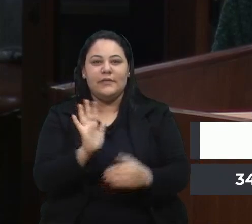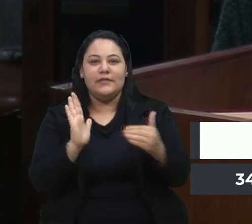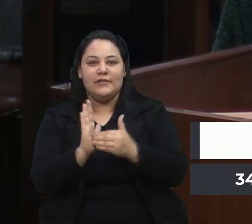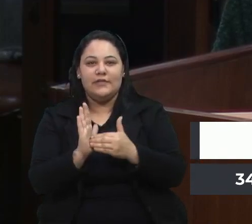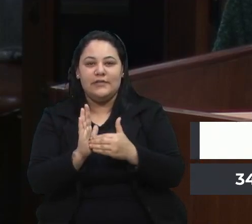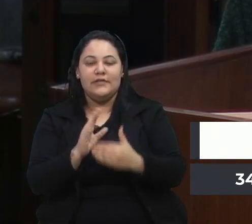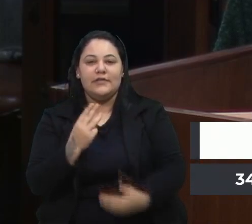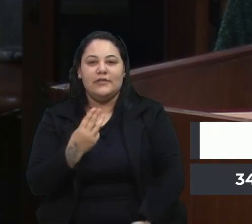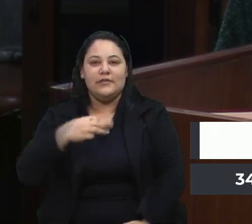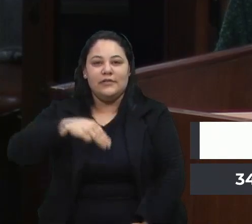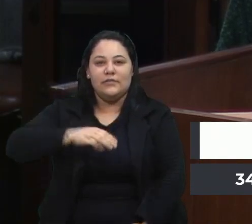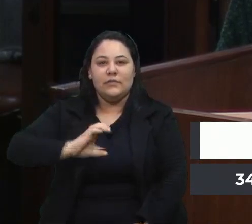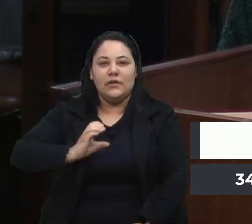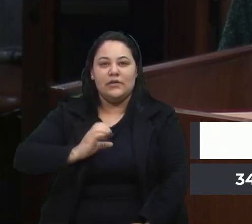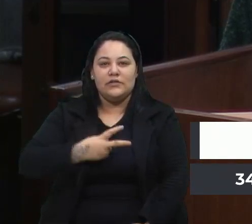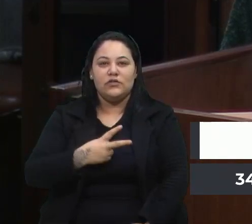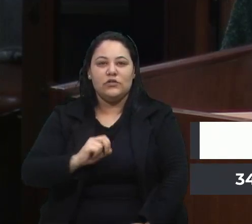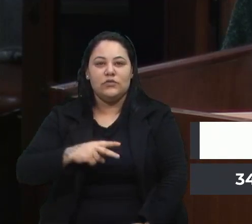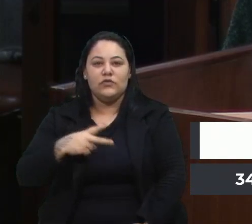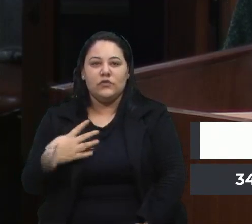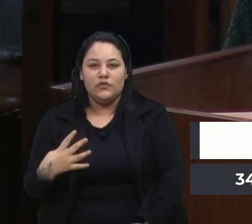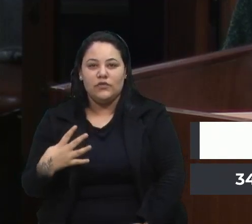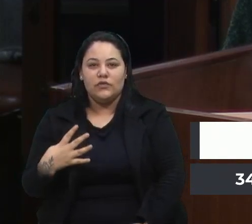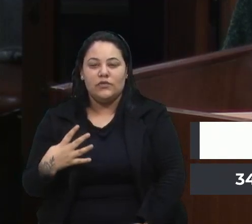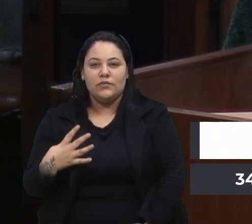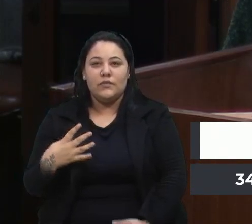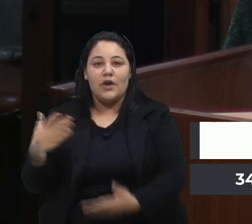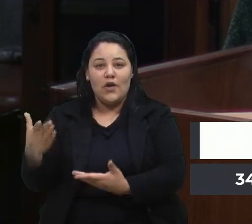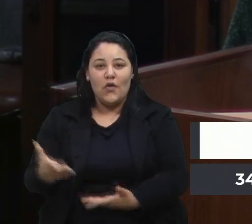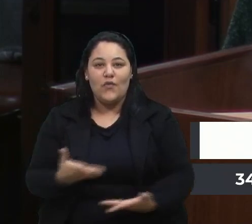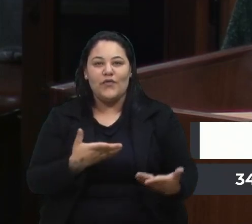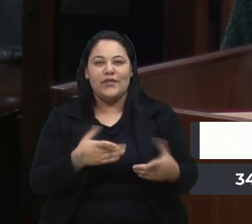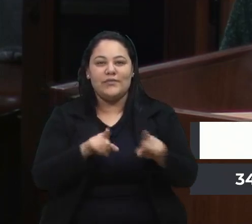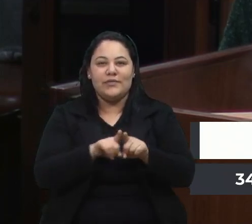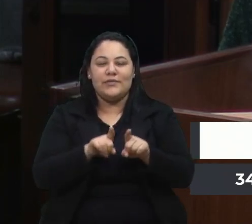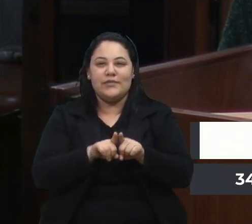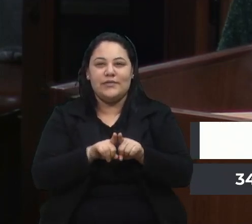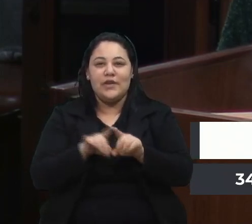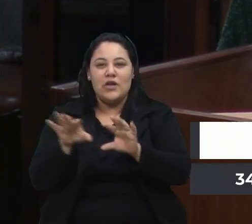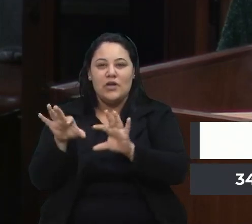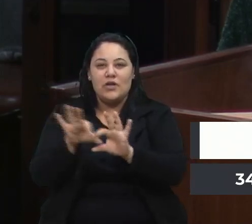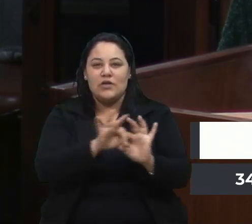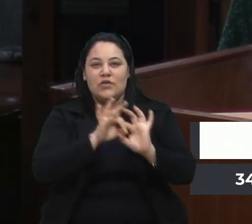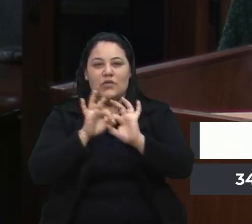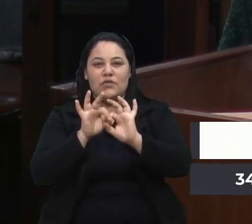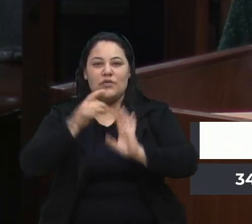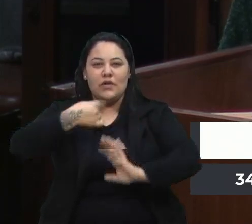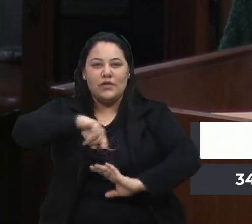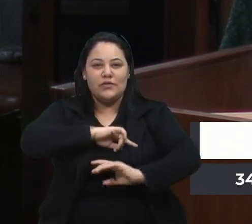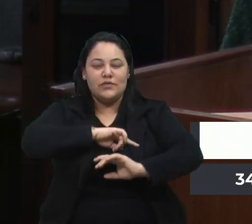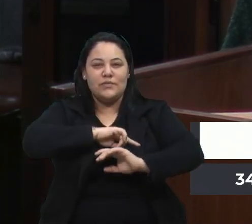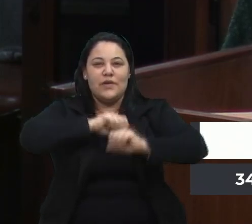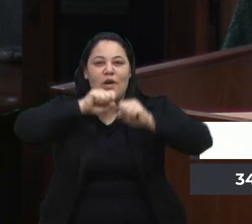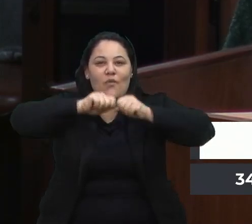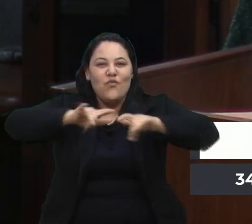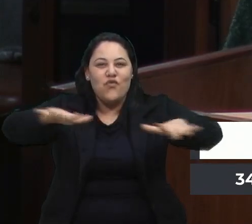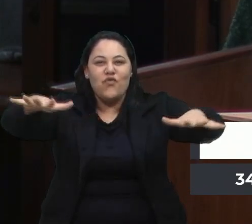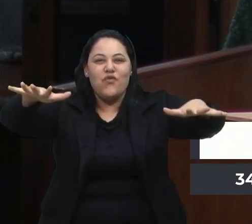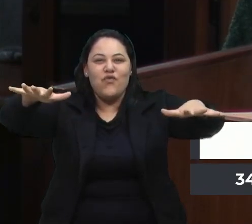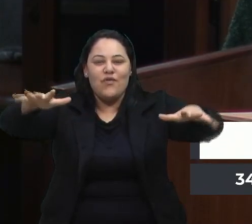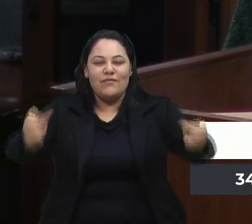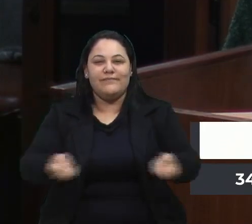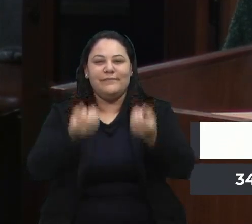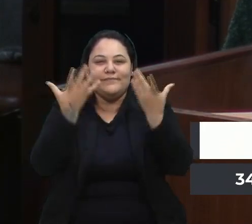3 de março de 2024. E convidamos que se unam a nós para a divulgação da nossa tão querida